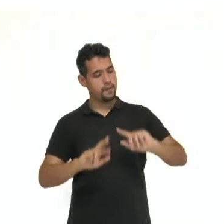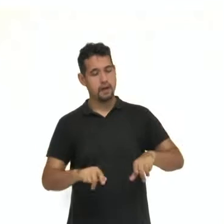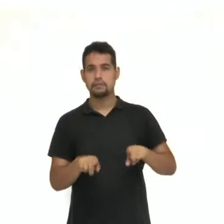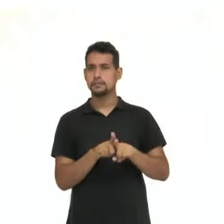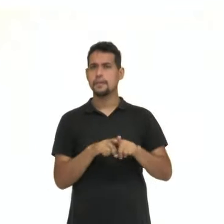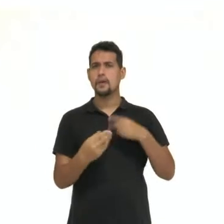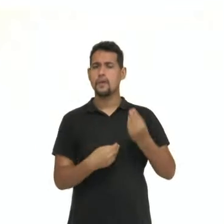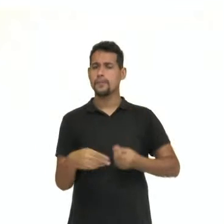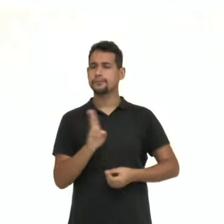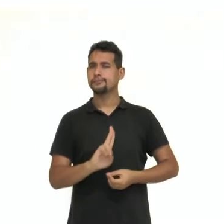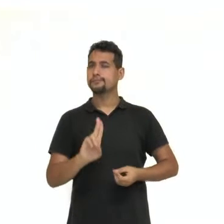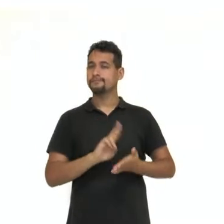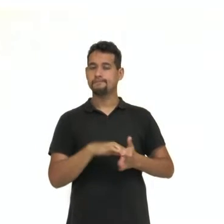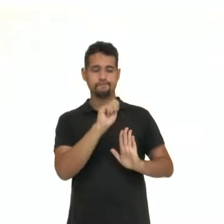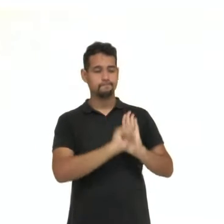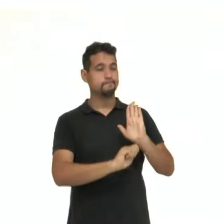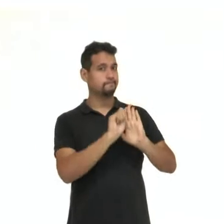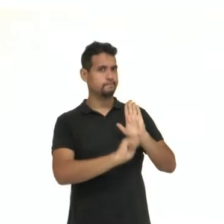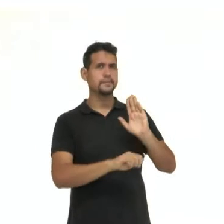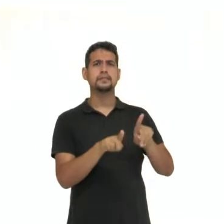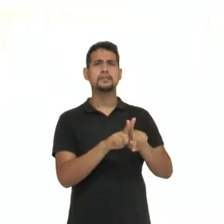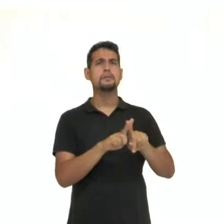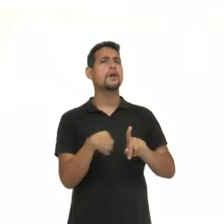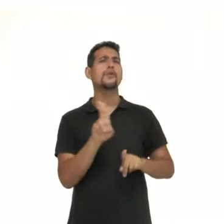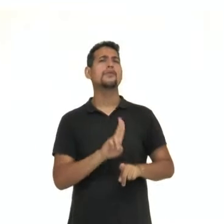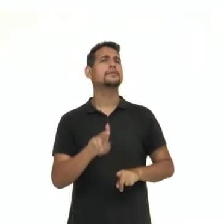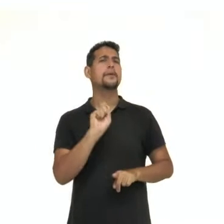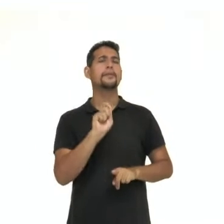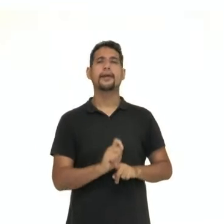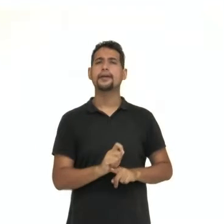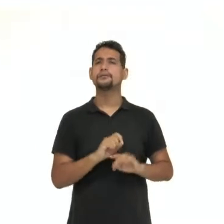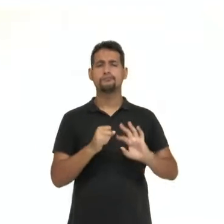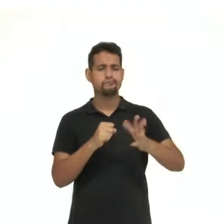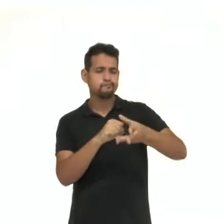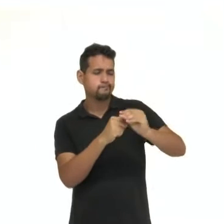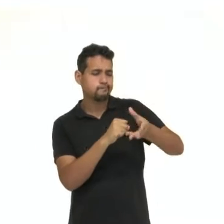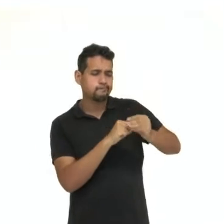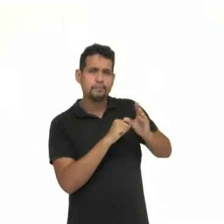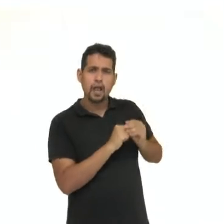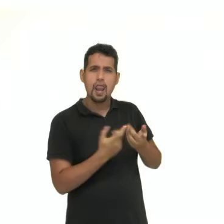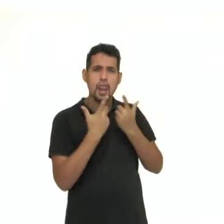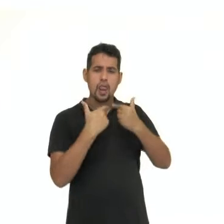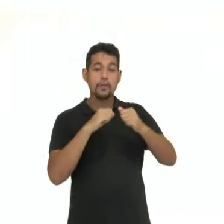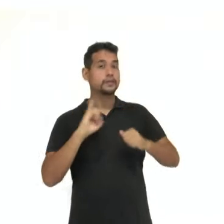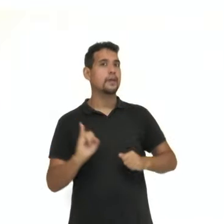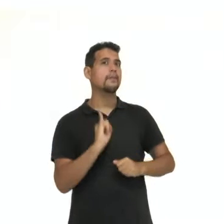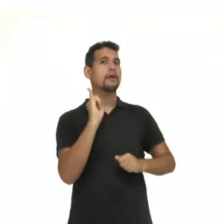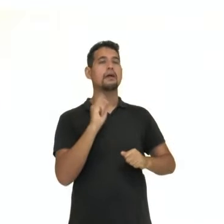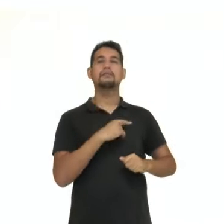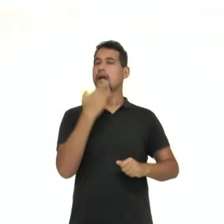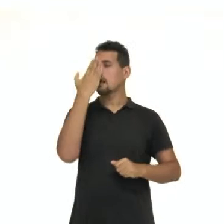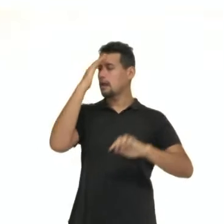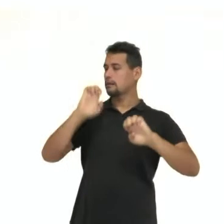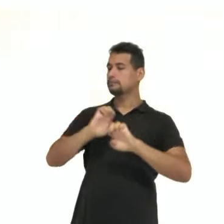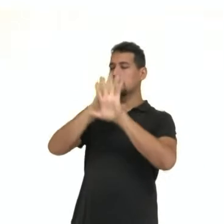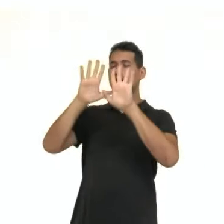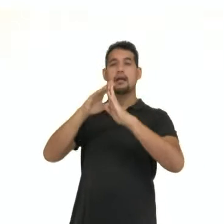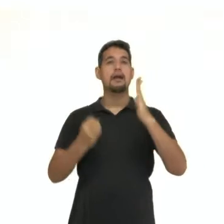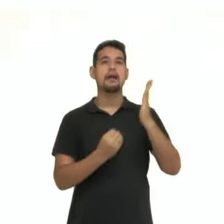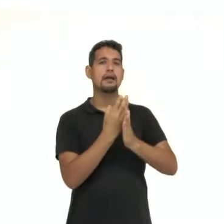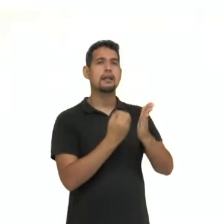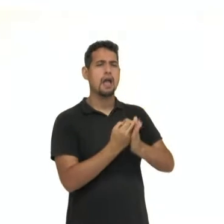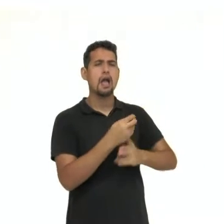suas funções dentro do texto, apropriar-se do conhecimento linguístico necessário para a compreensão de produção do